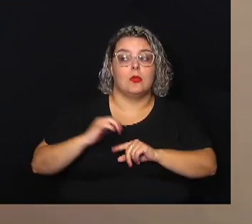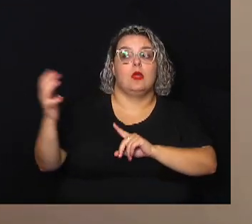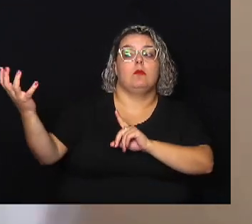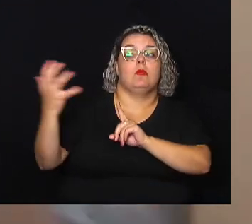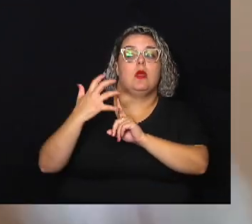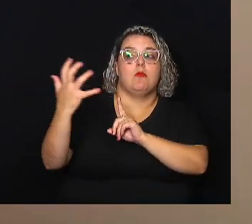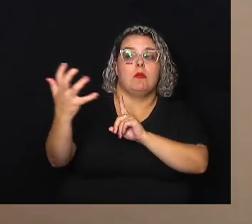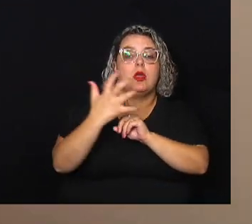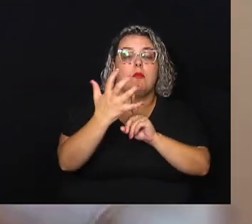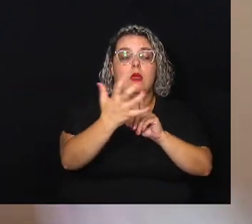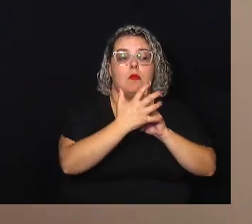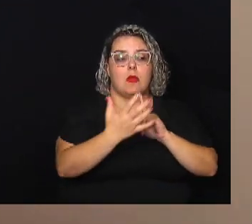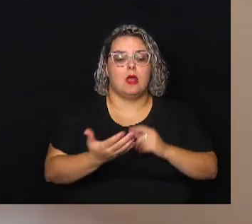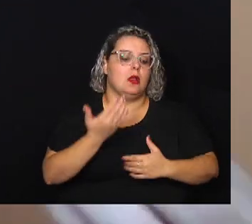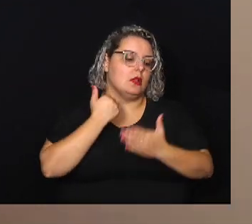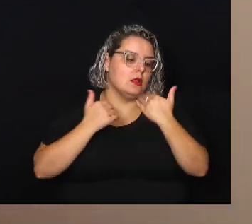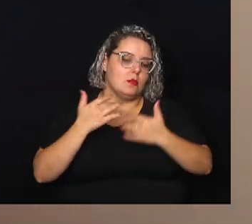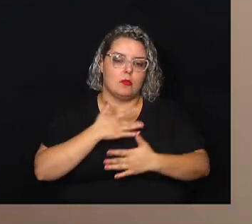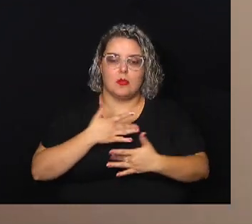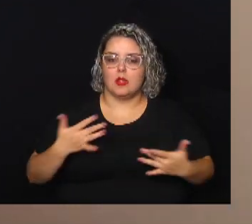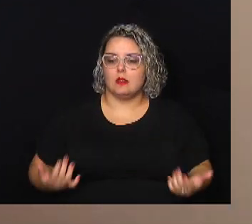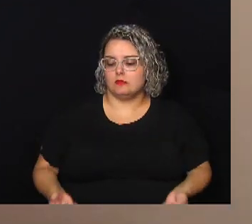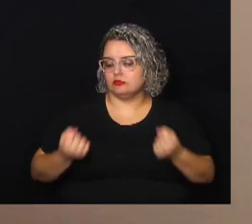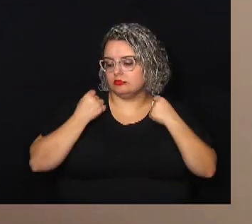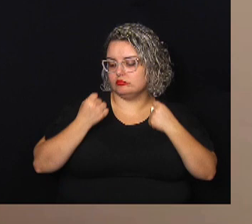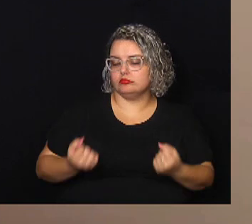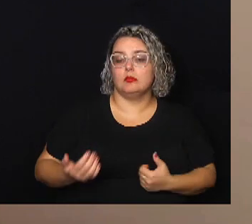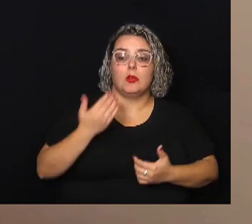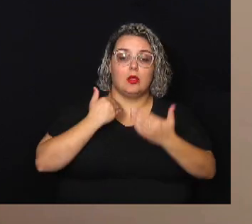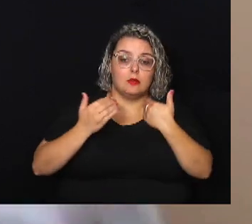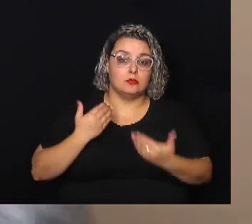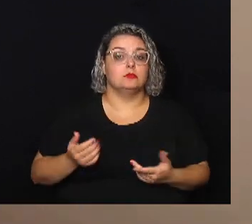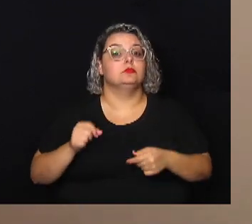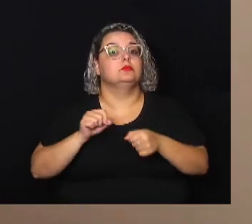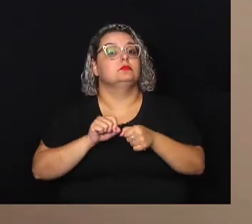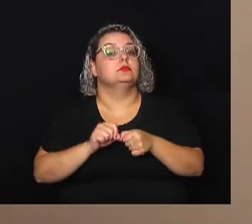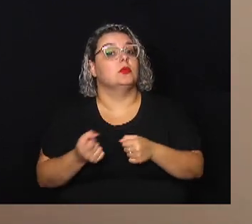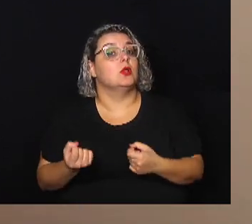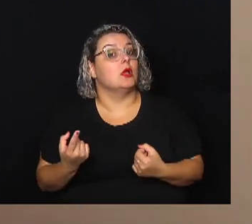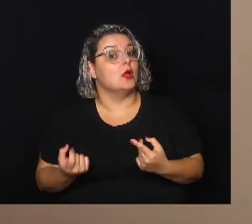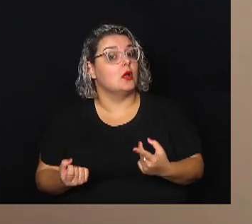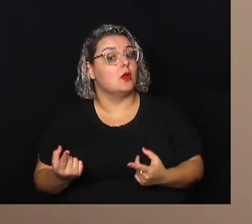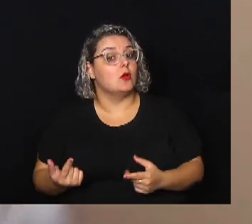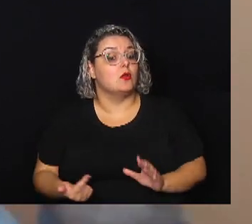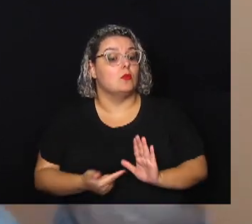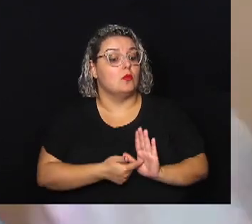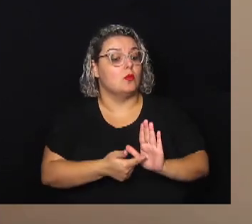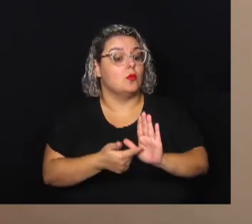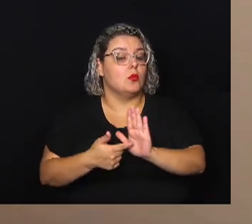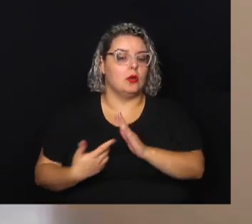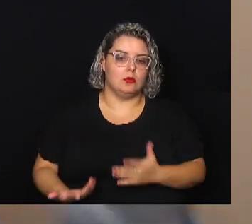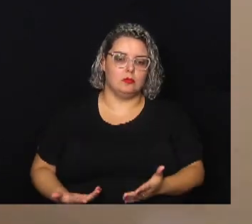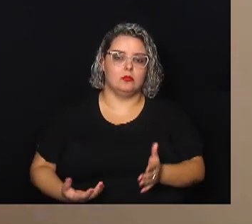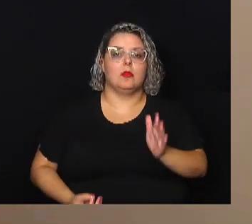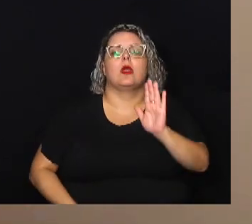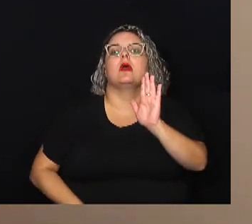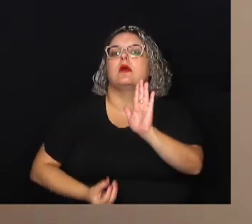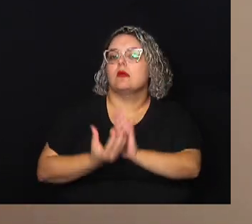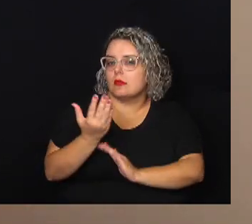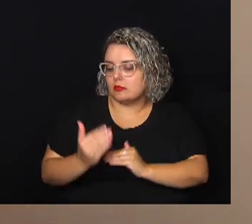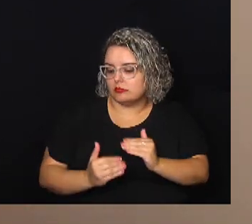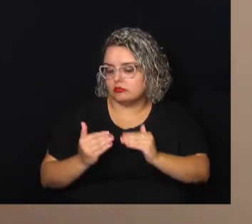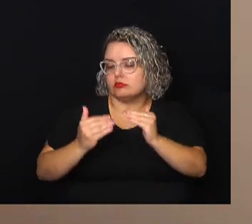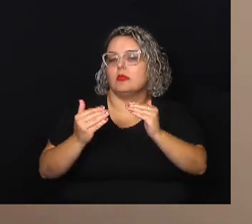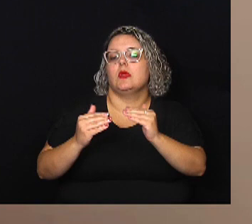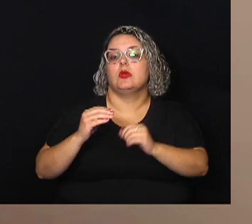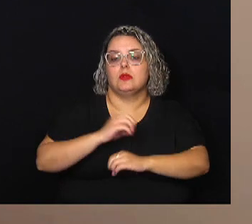vida, alimentação, exercício, saúde mental, que vão fazer alguma sinalização para o nascimento e o crescimento de uma